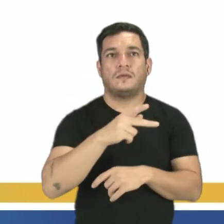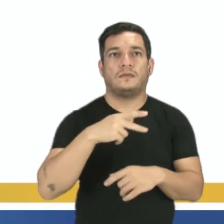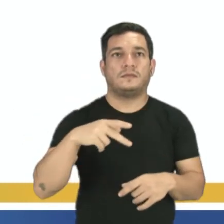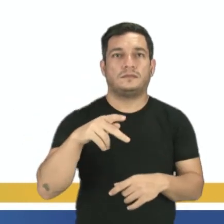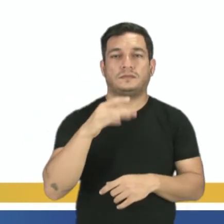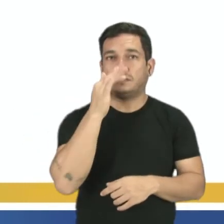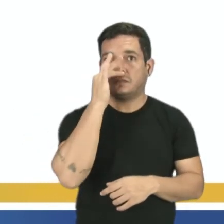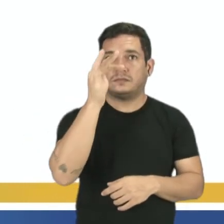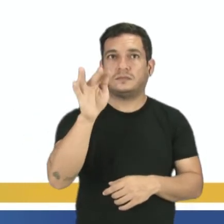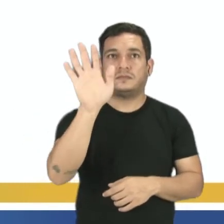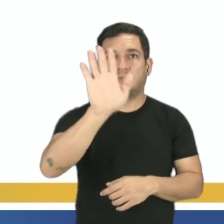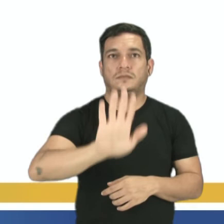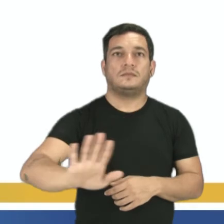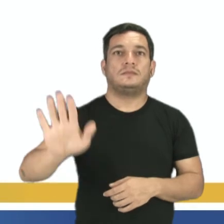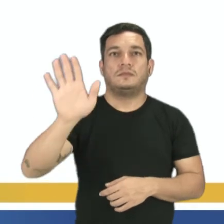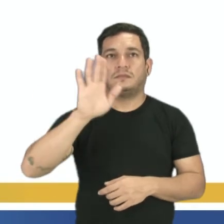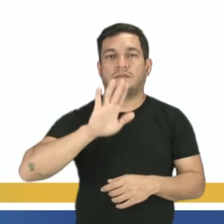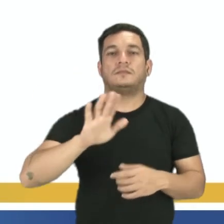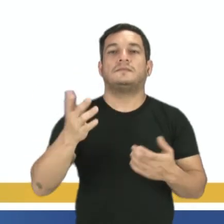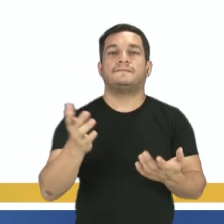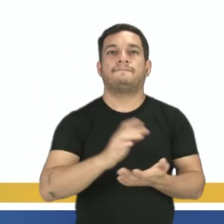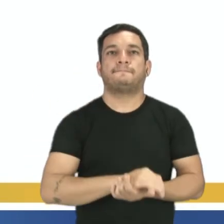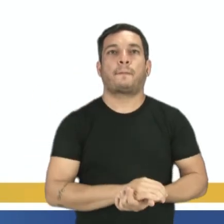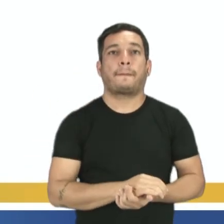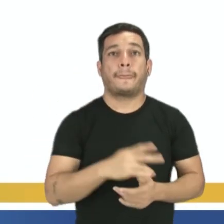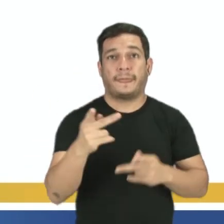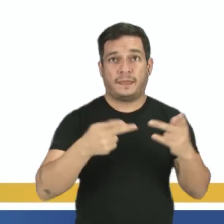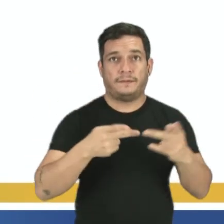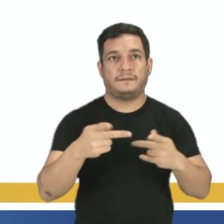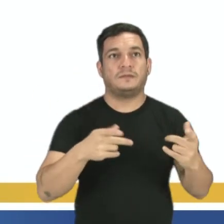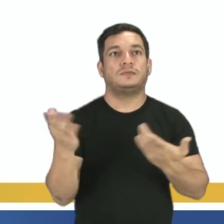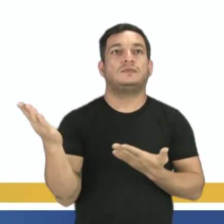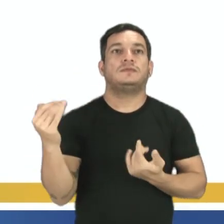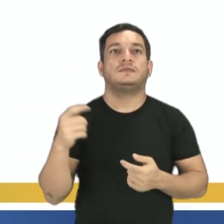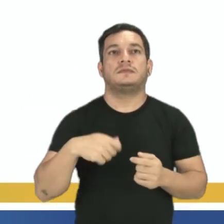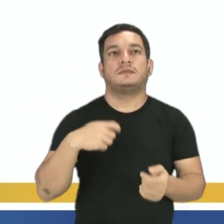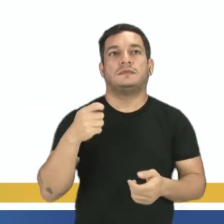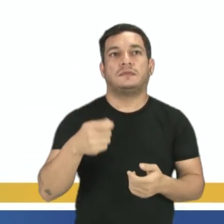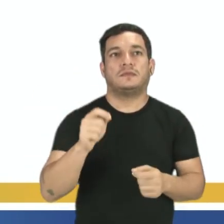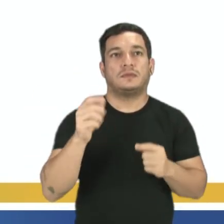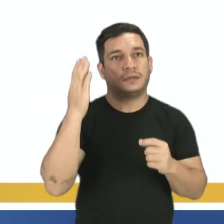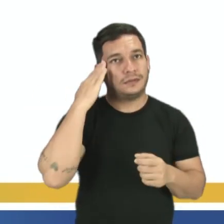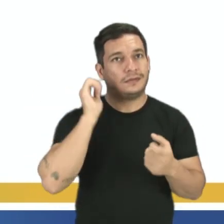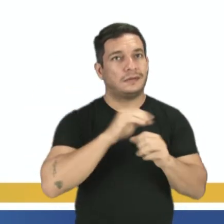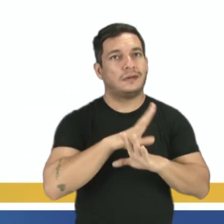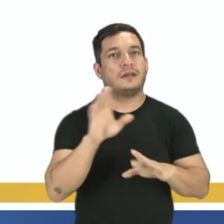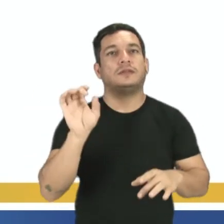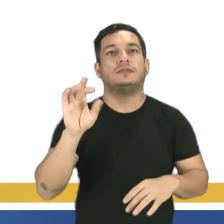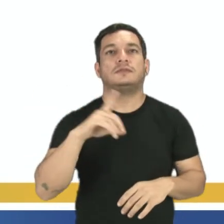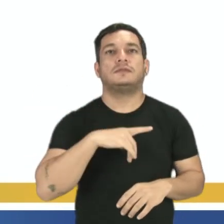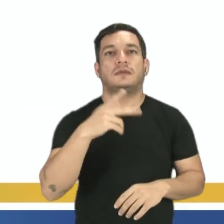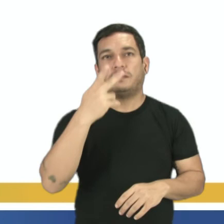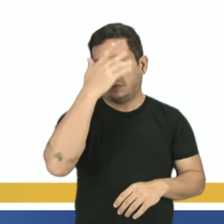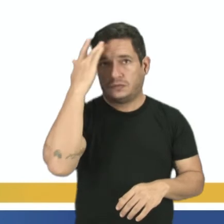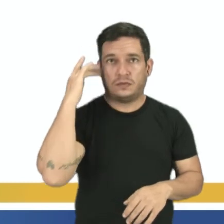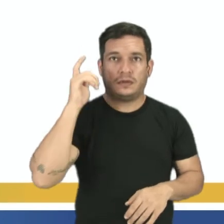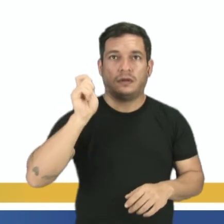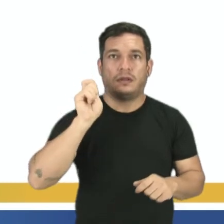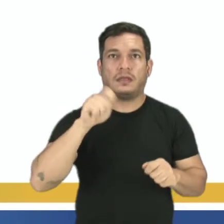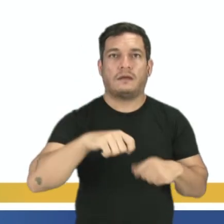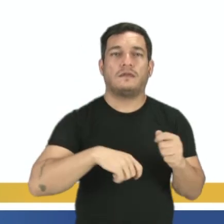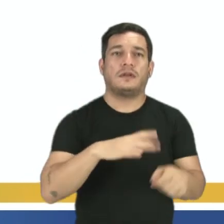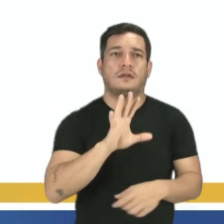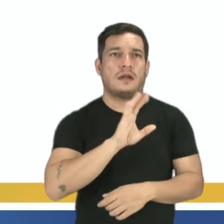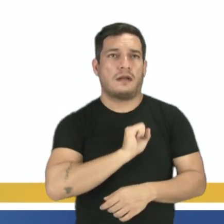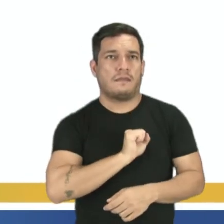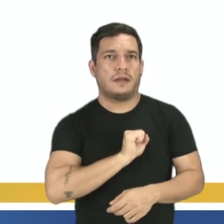que o futuro trazia para a nação. Nesse projeto, os jovens deveriam entender que só havia uma pessoa digna